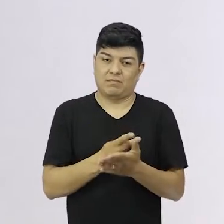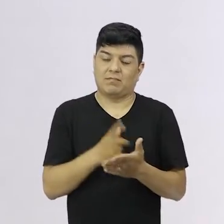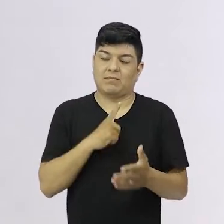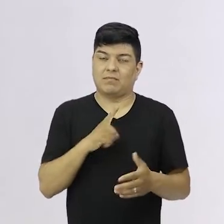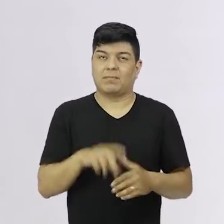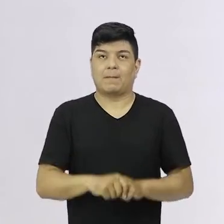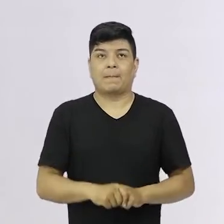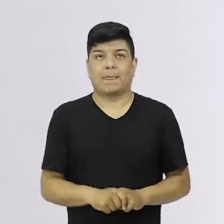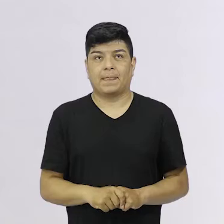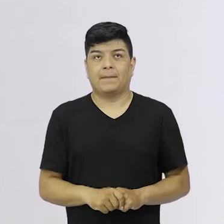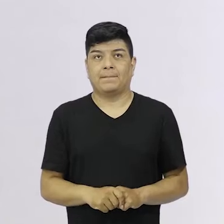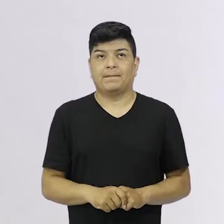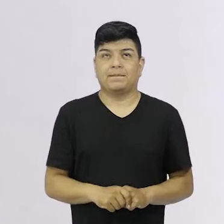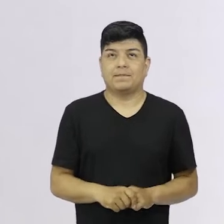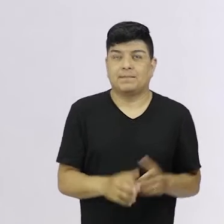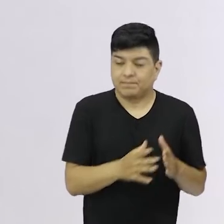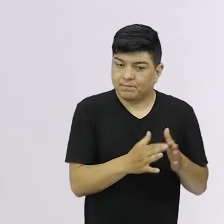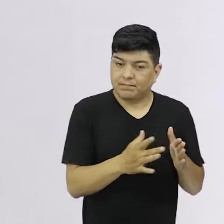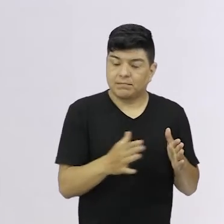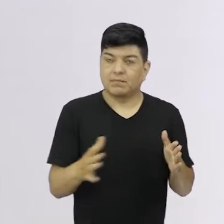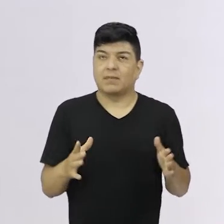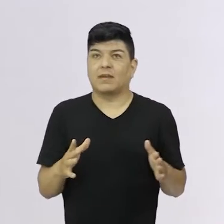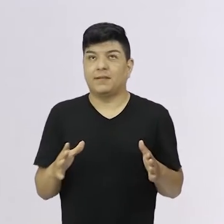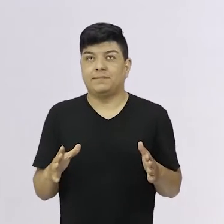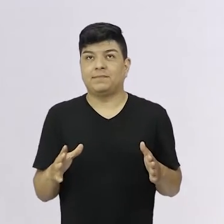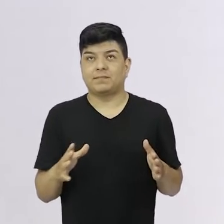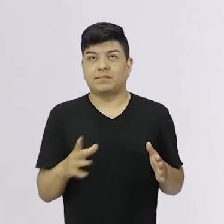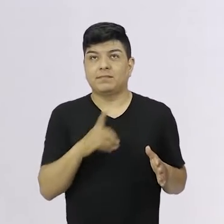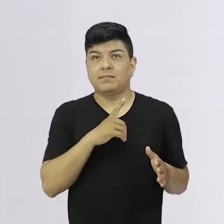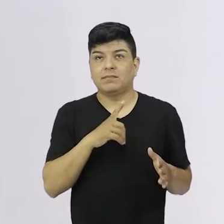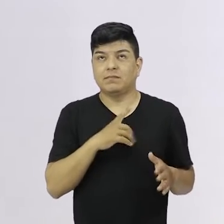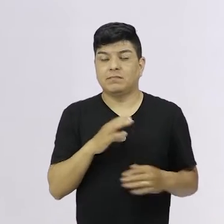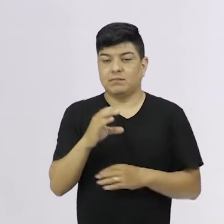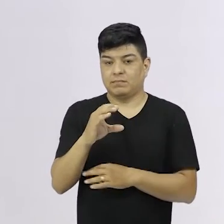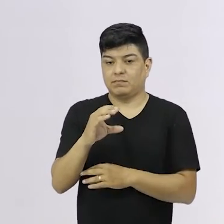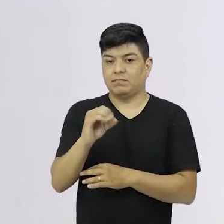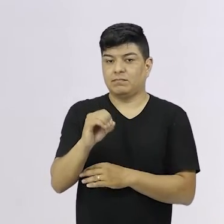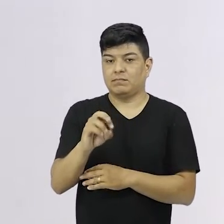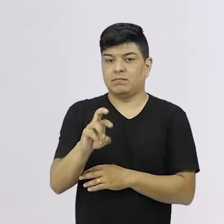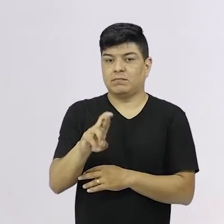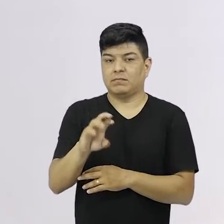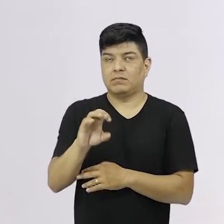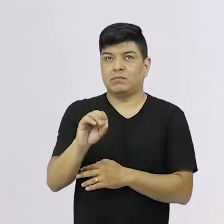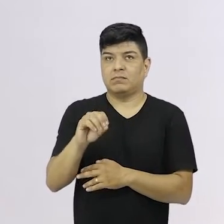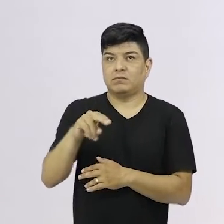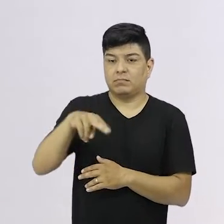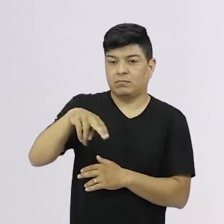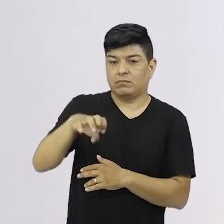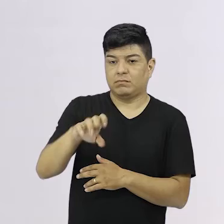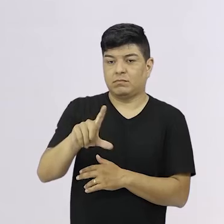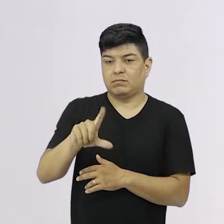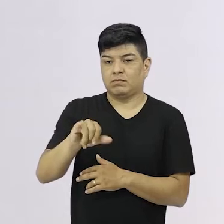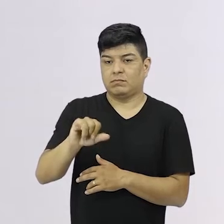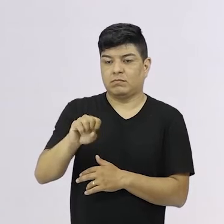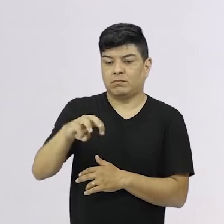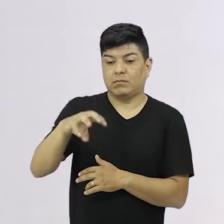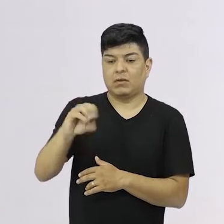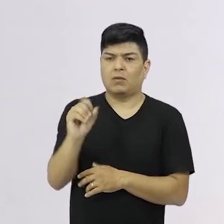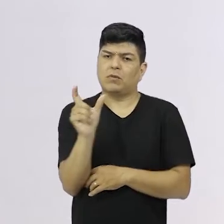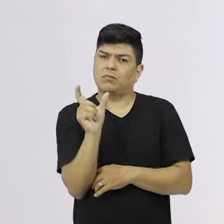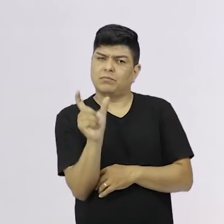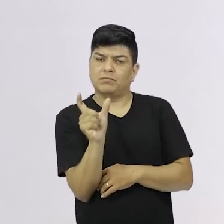pessoal? Aí, dentro desse período, né, na história do Brasil, nós temos aí o coronelismo. Por quê, pessoal? Esse nome,